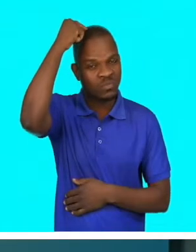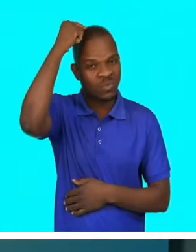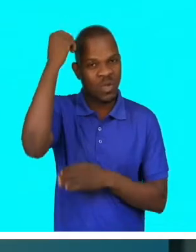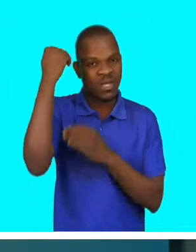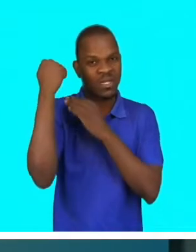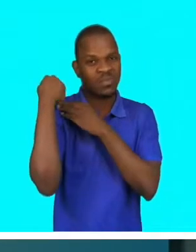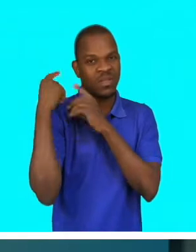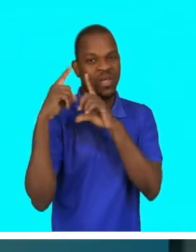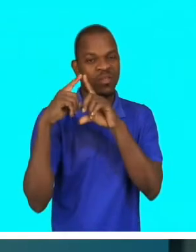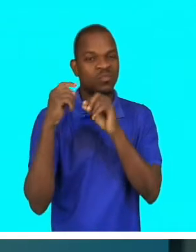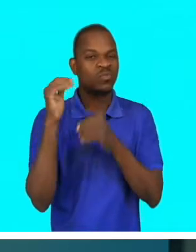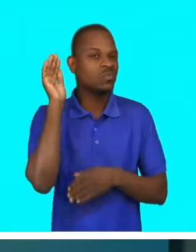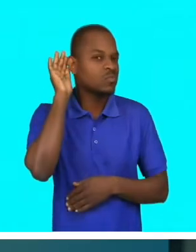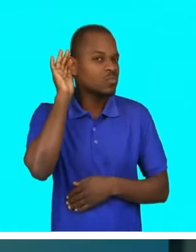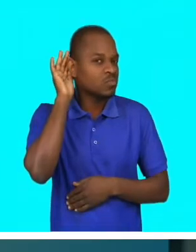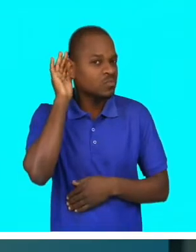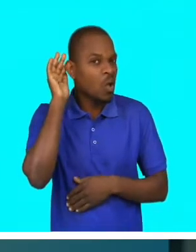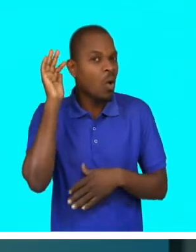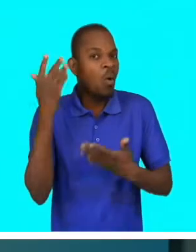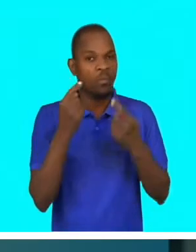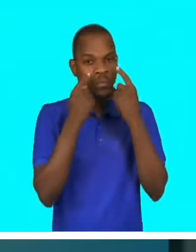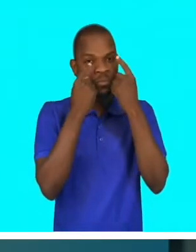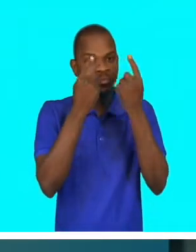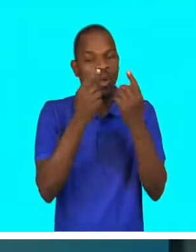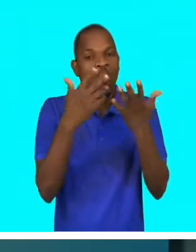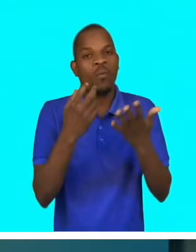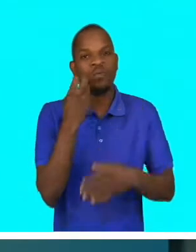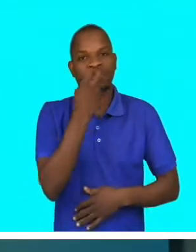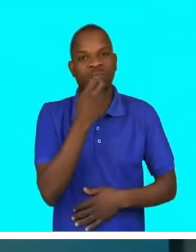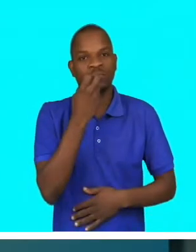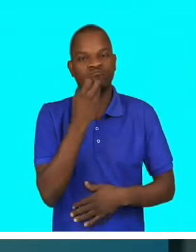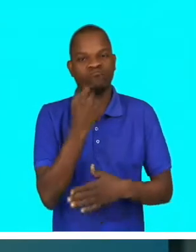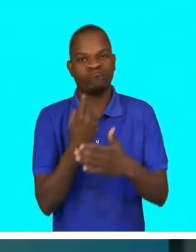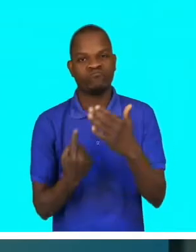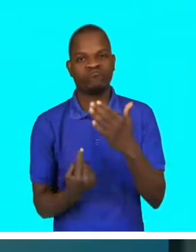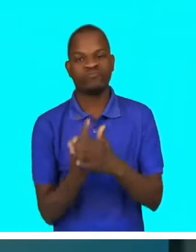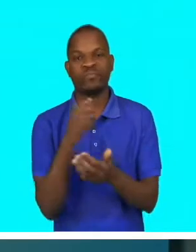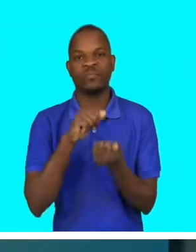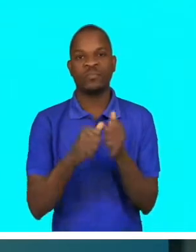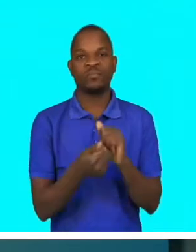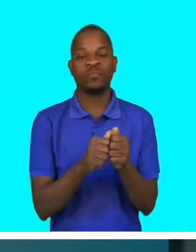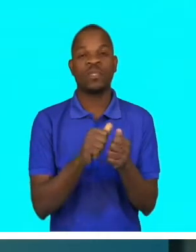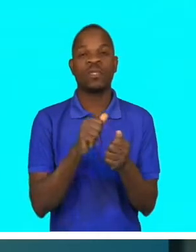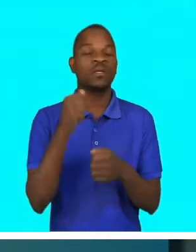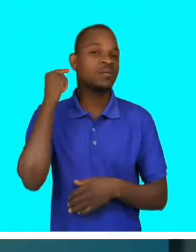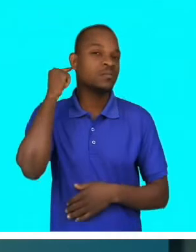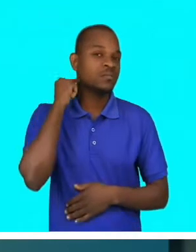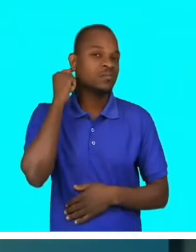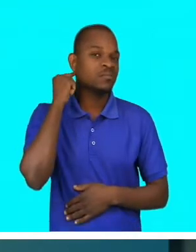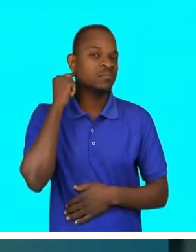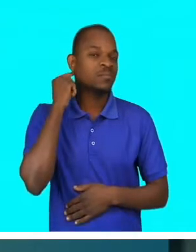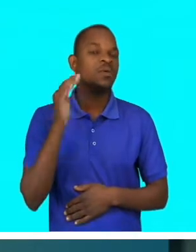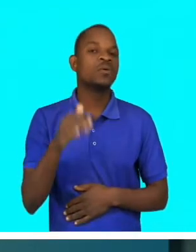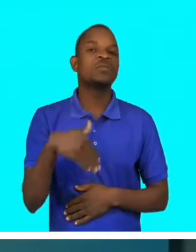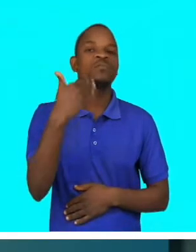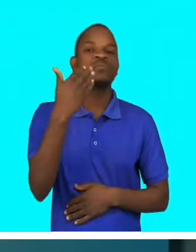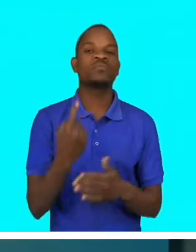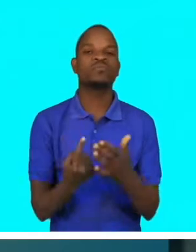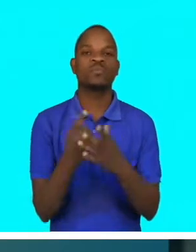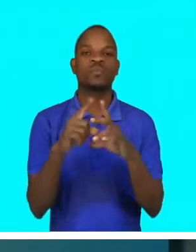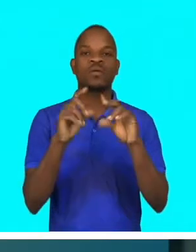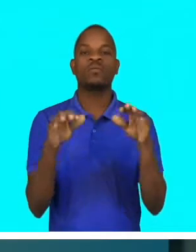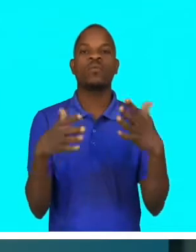pela audição, ou pela visão, ou pela fala, seja afetada, esteja comprometida por causa desta meningite. A consequência que